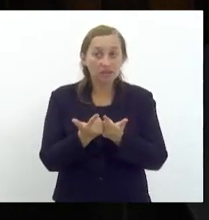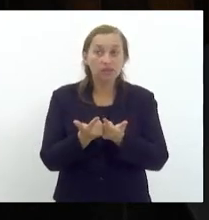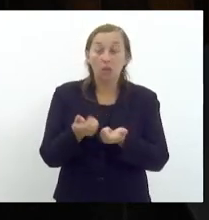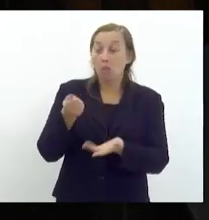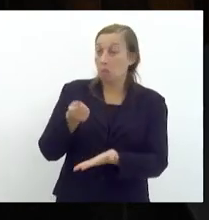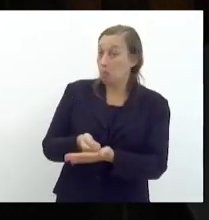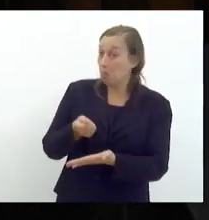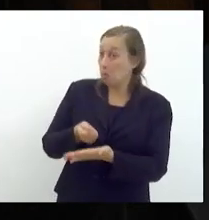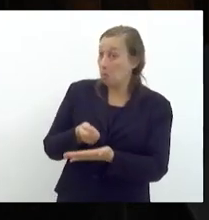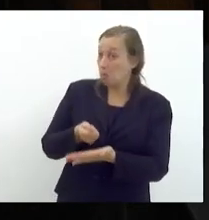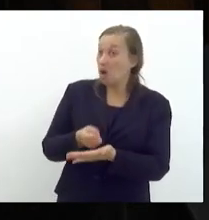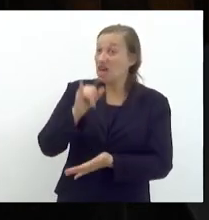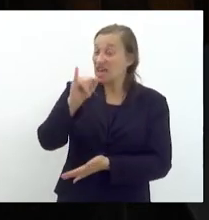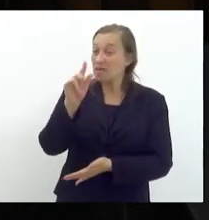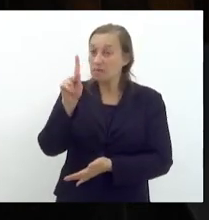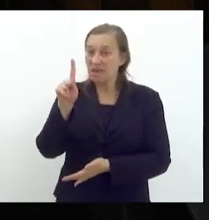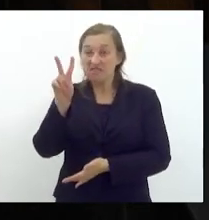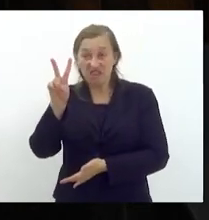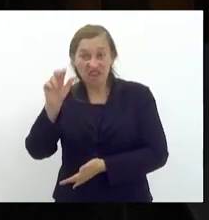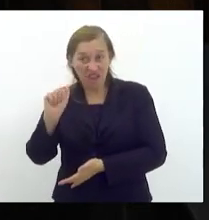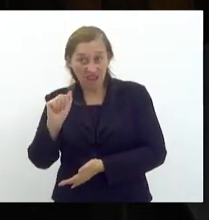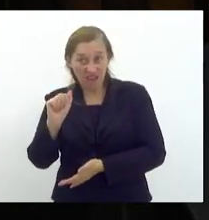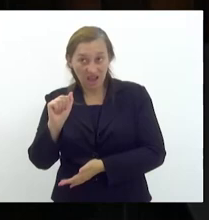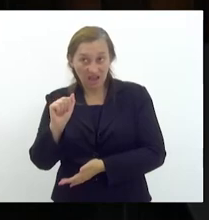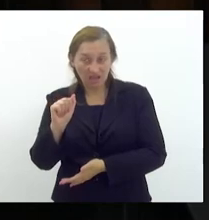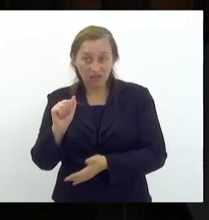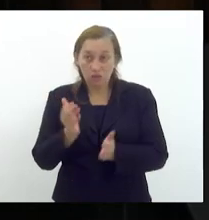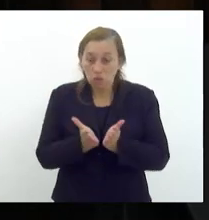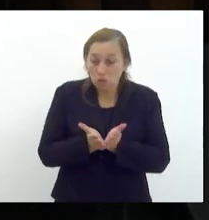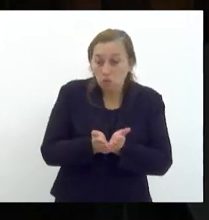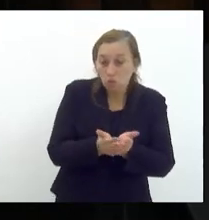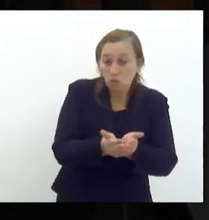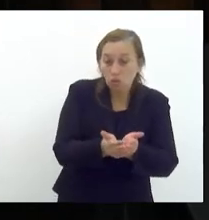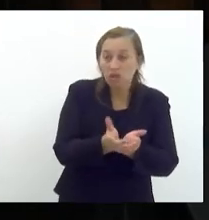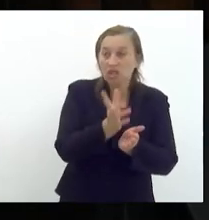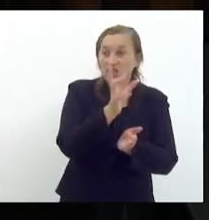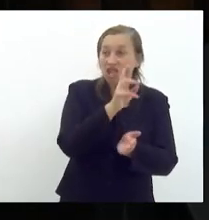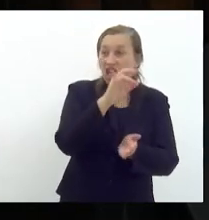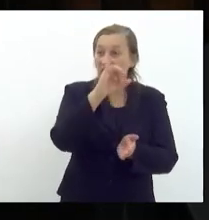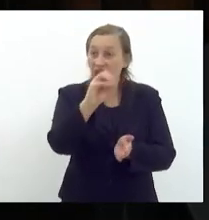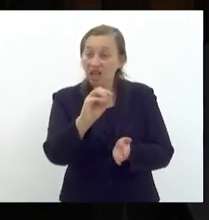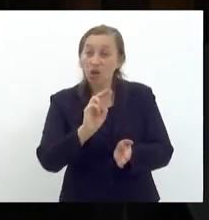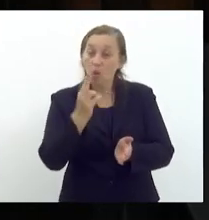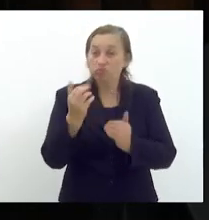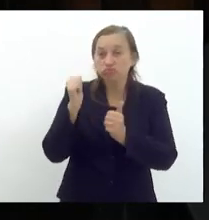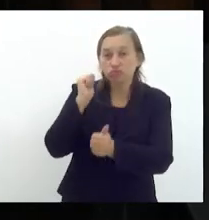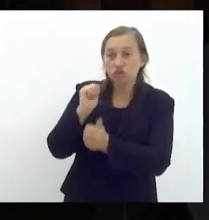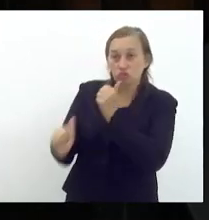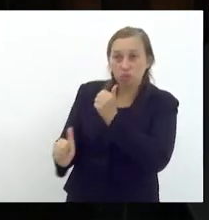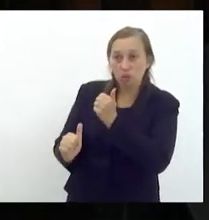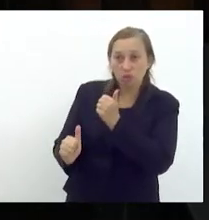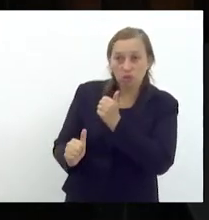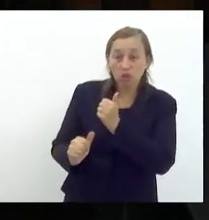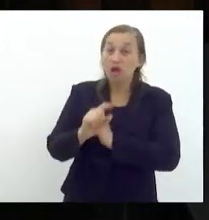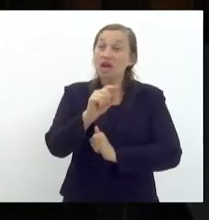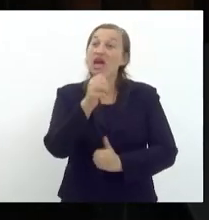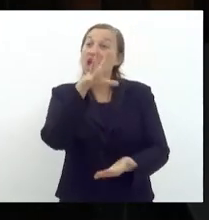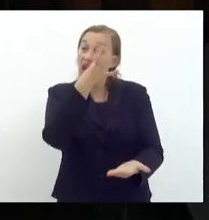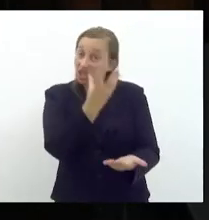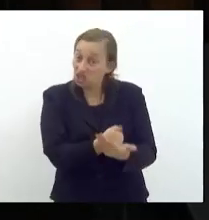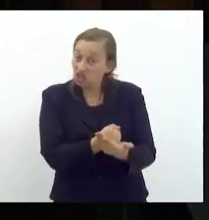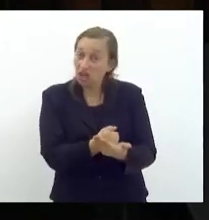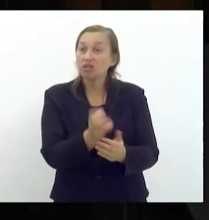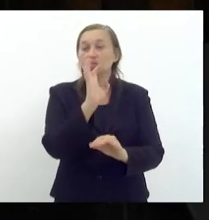cobrar IPVA das embarcações de Recreio ou de esportes registradas